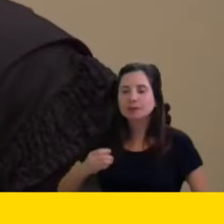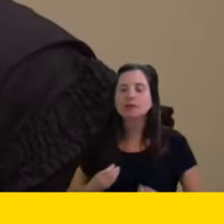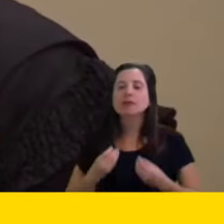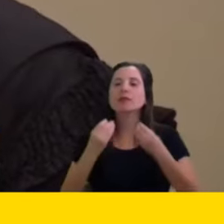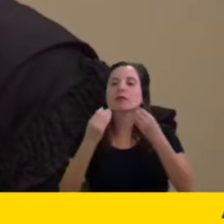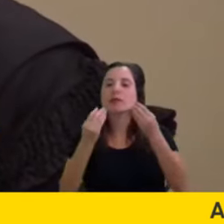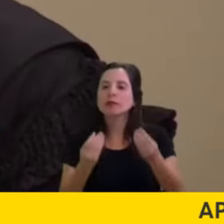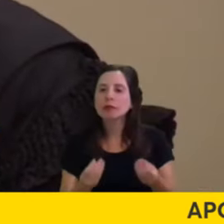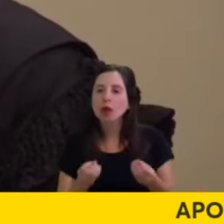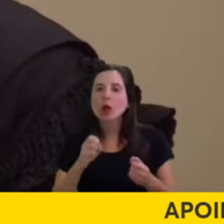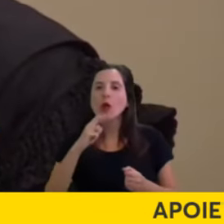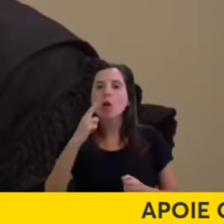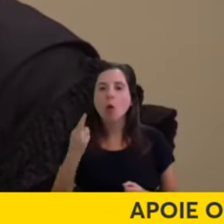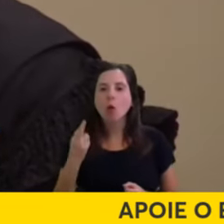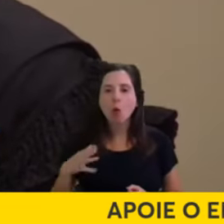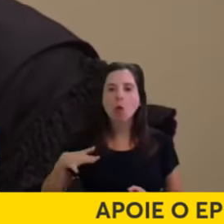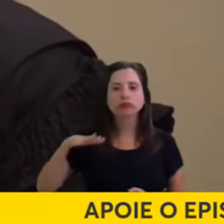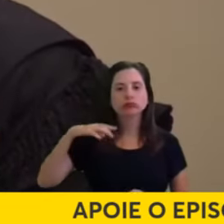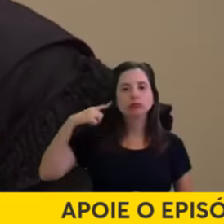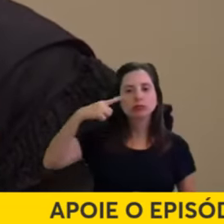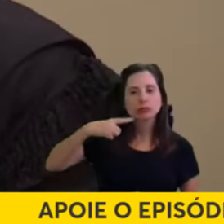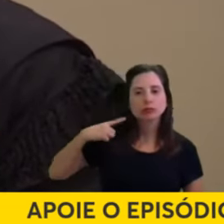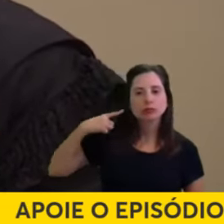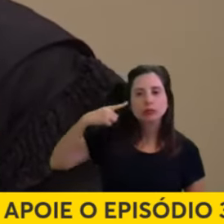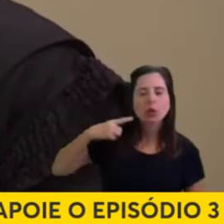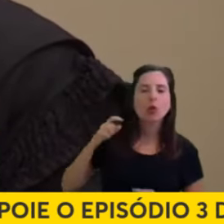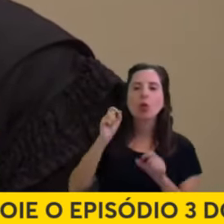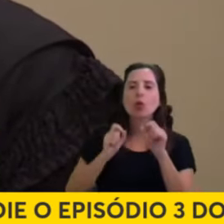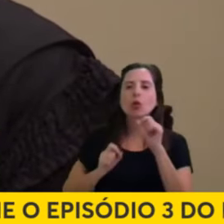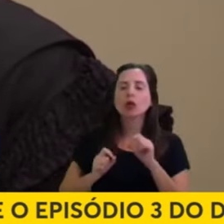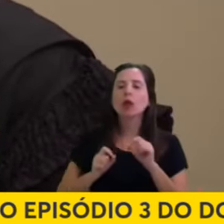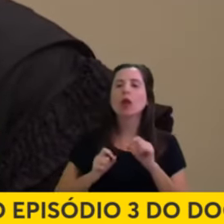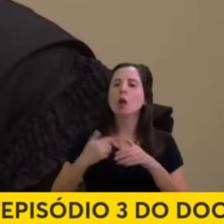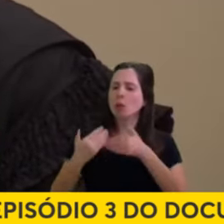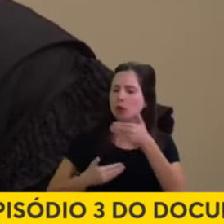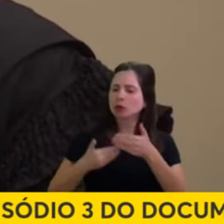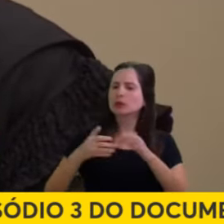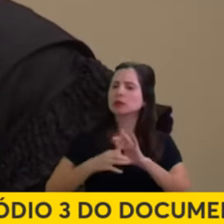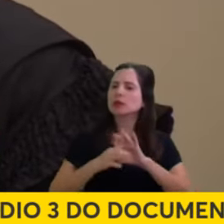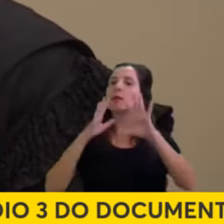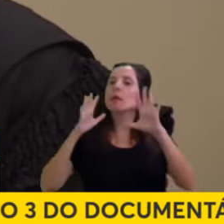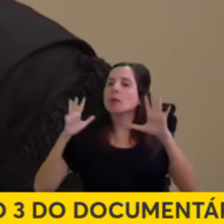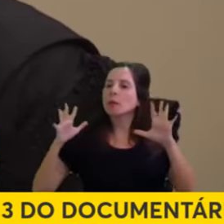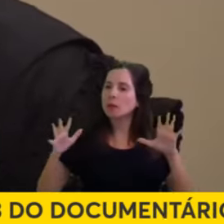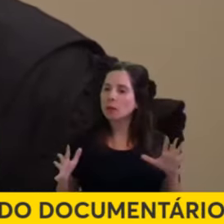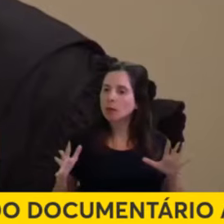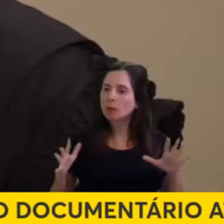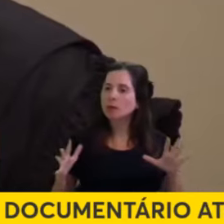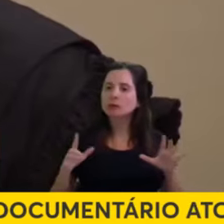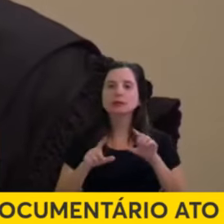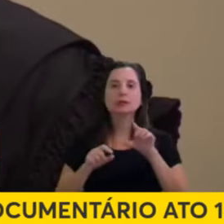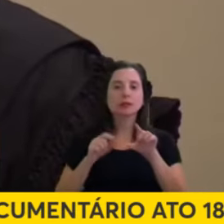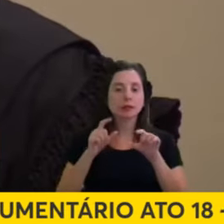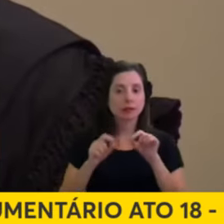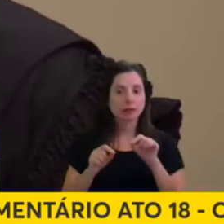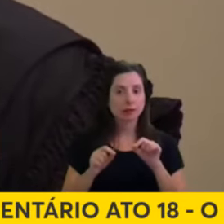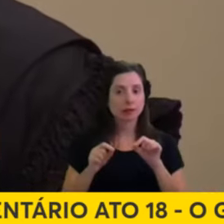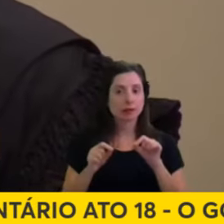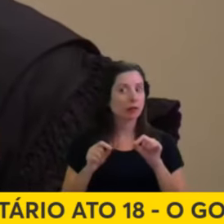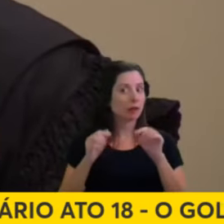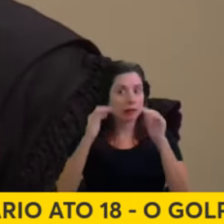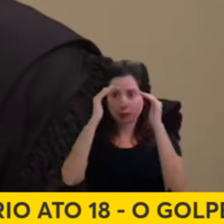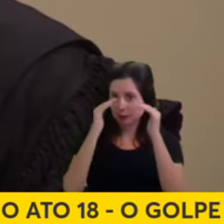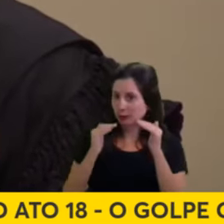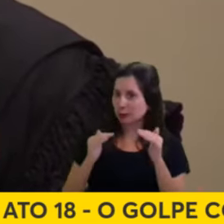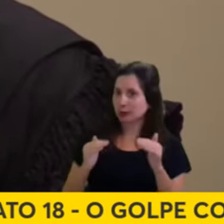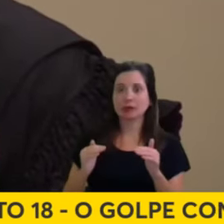tecnocrática ticias a subversão do processo democrático de escolha de detentores e mandatos eletivos desrespeitando-os portanto a soberania